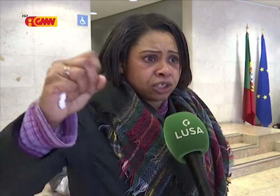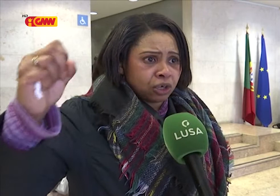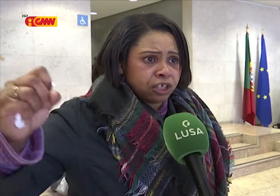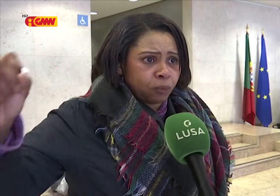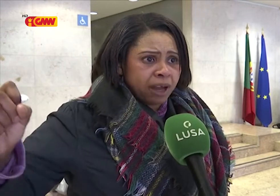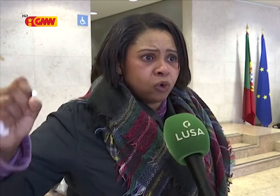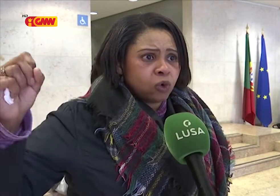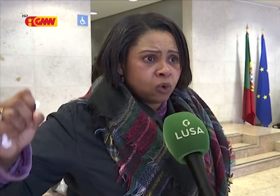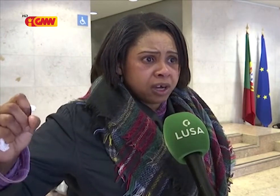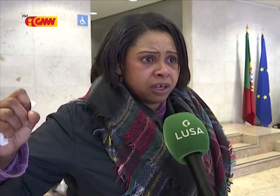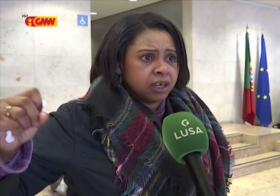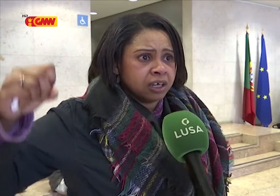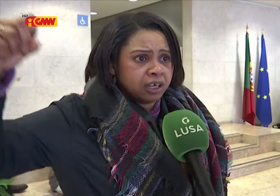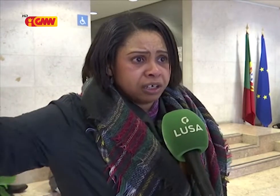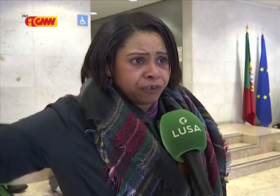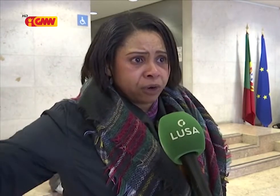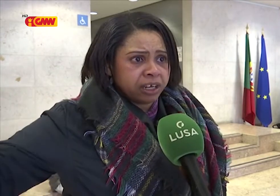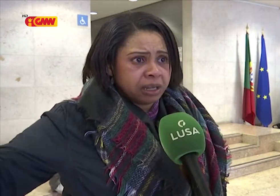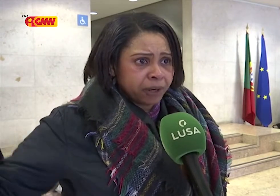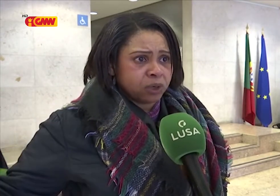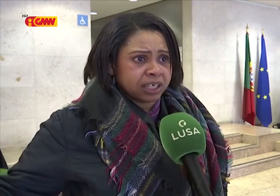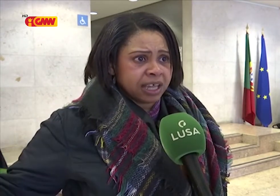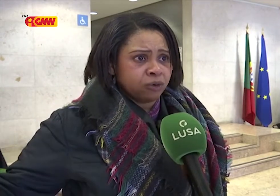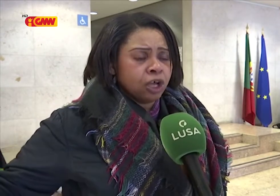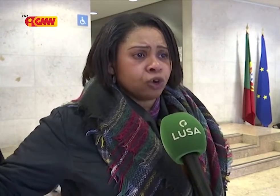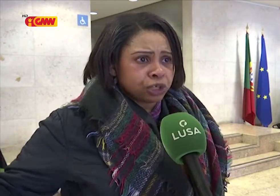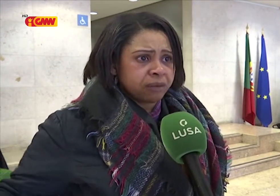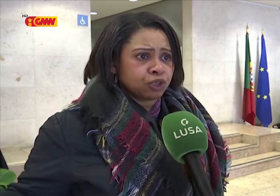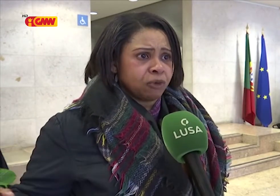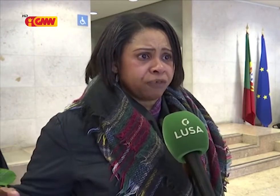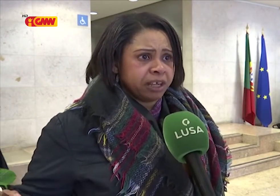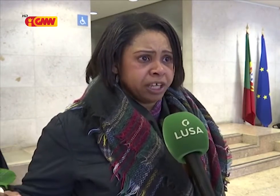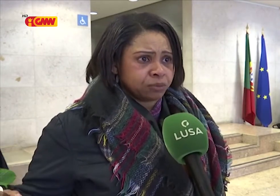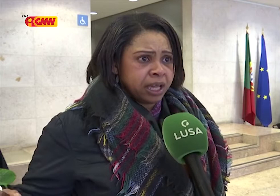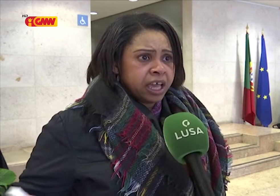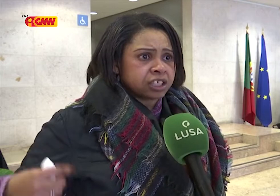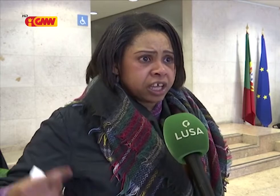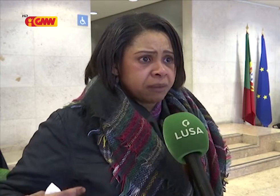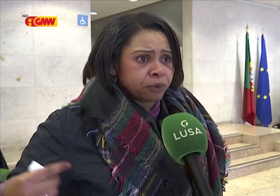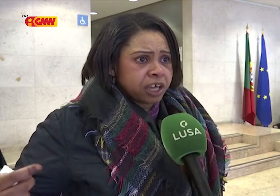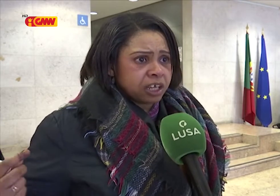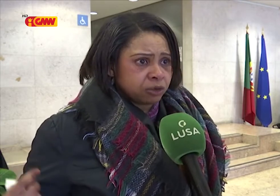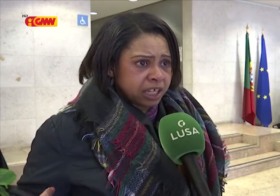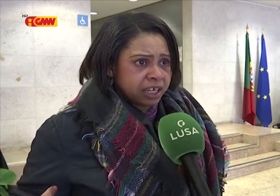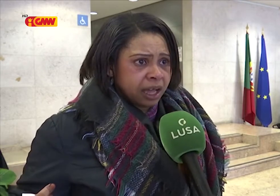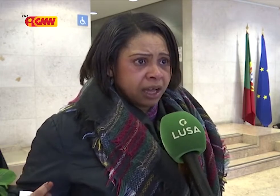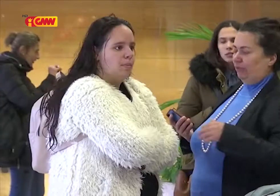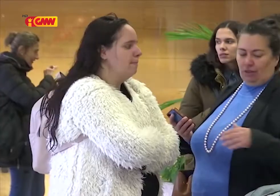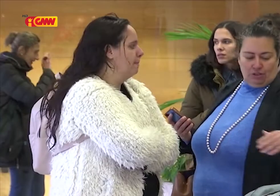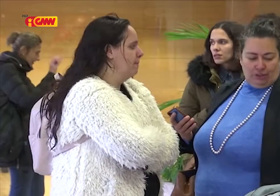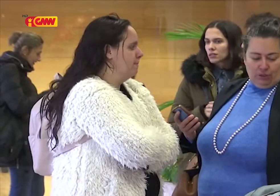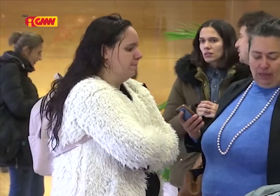embora a dona Sónia Rubalo nunca deveu renda nem pagou atrasado, nós queremos o imóvel na mesma. Eles querem porque querem que eu saia